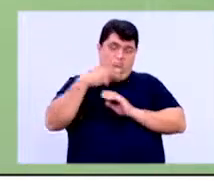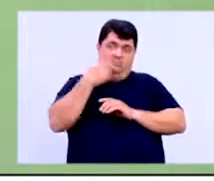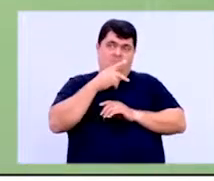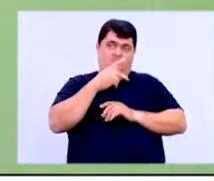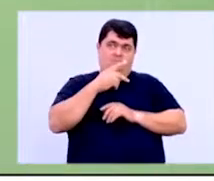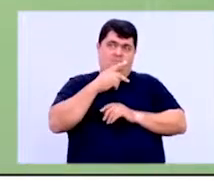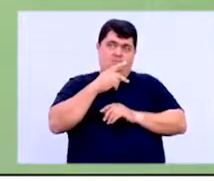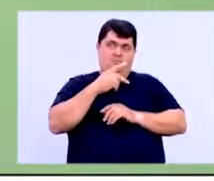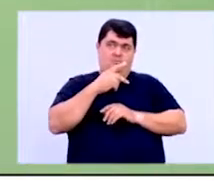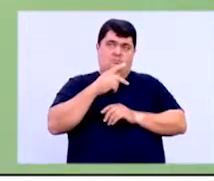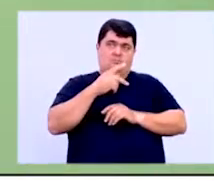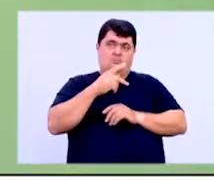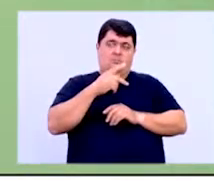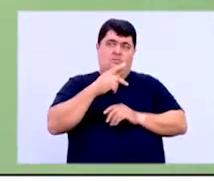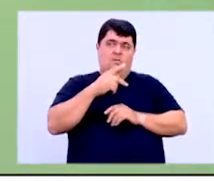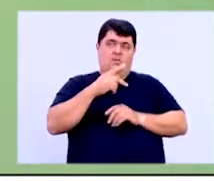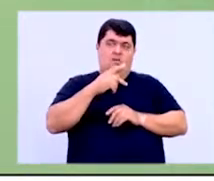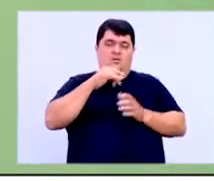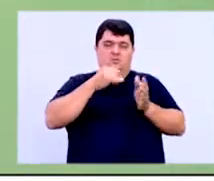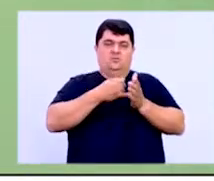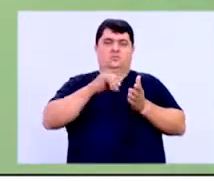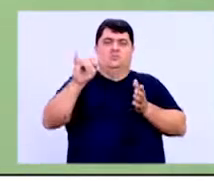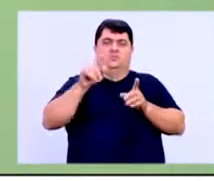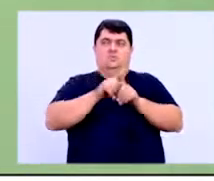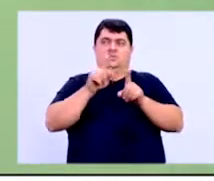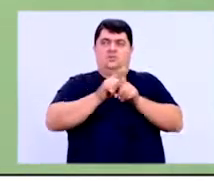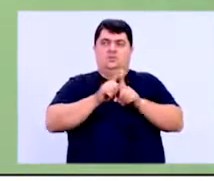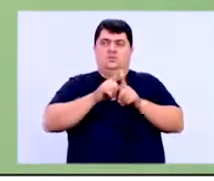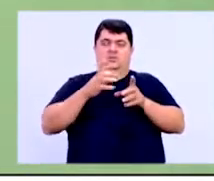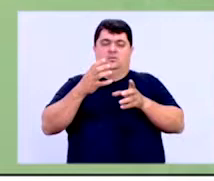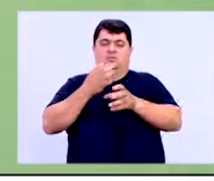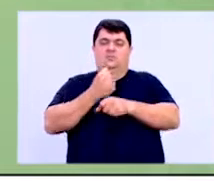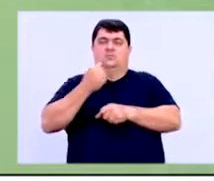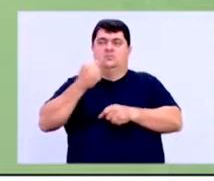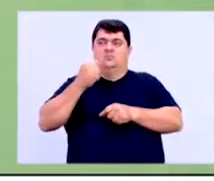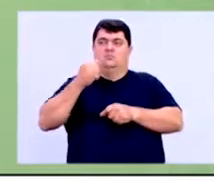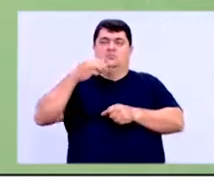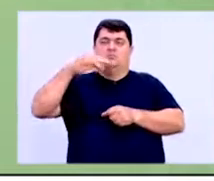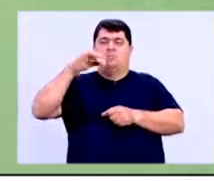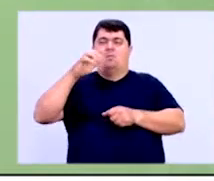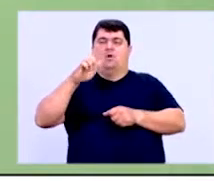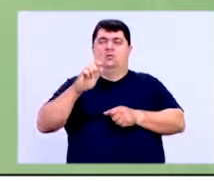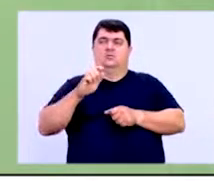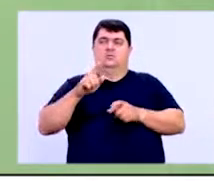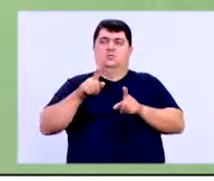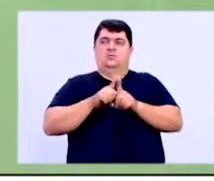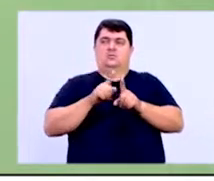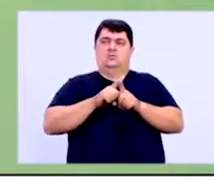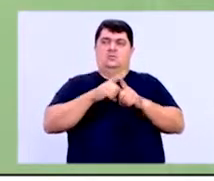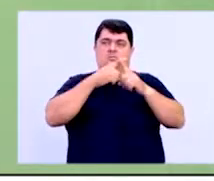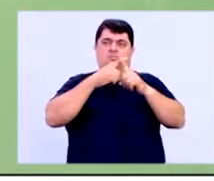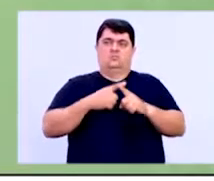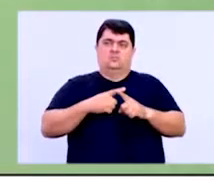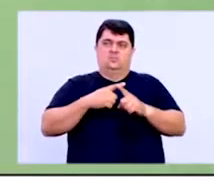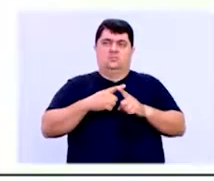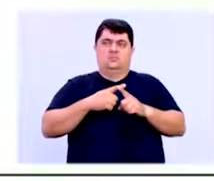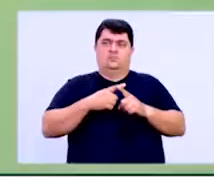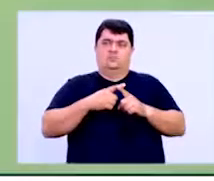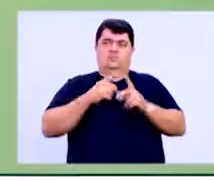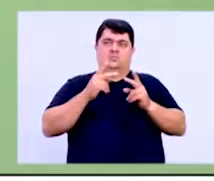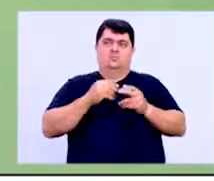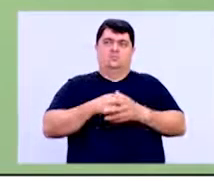imposto de taxa sobre venda mais a margem bruta, né? E make-up multiplicador, 1 menos a